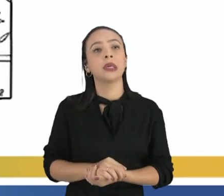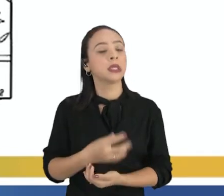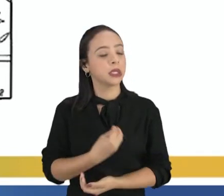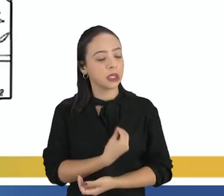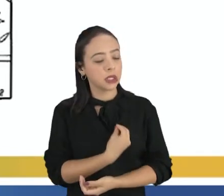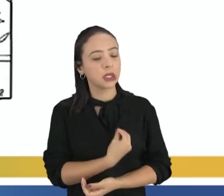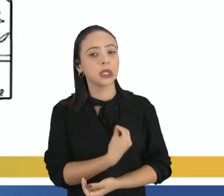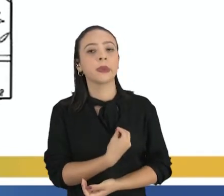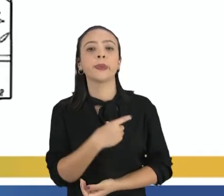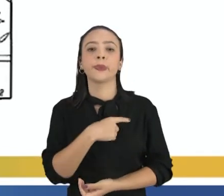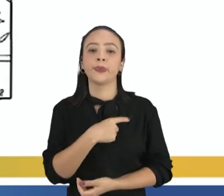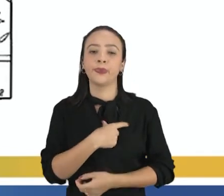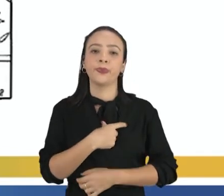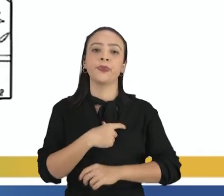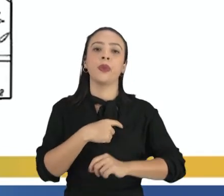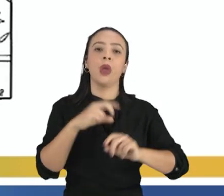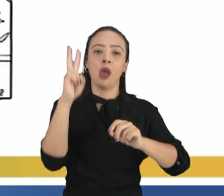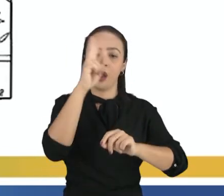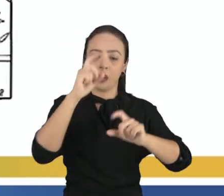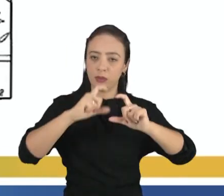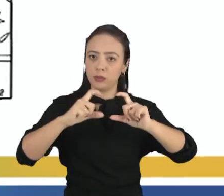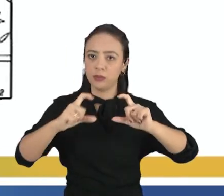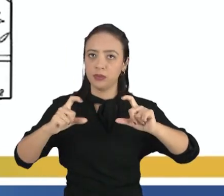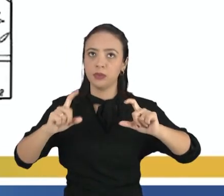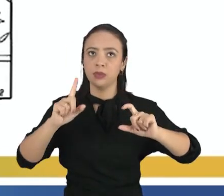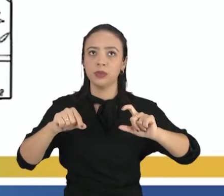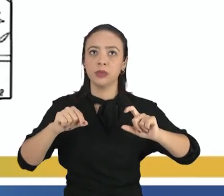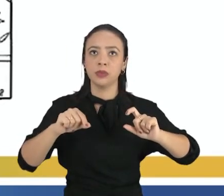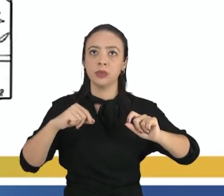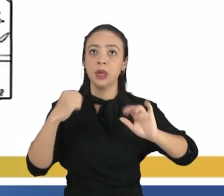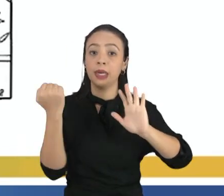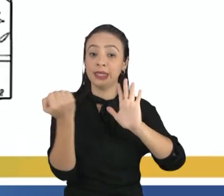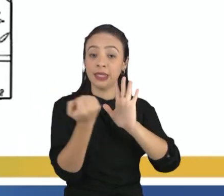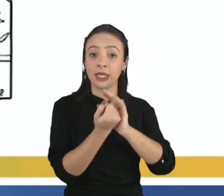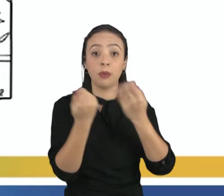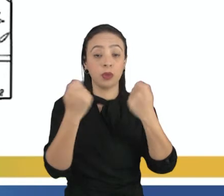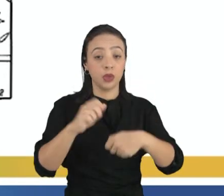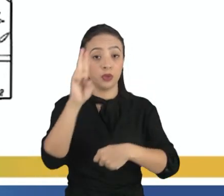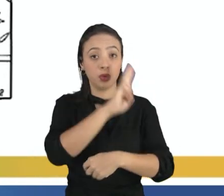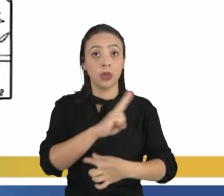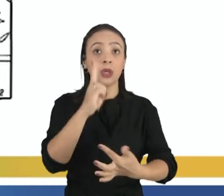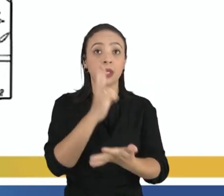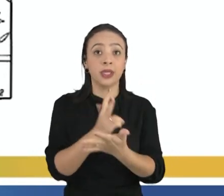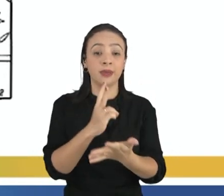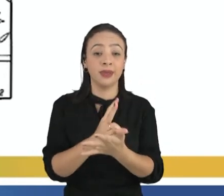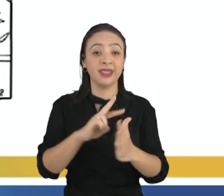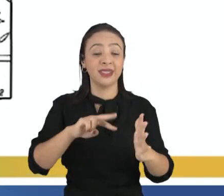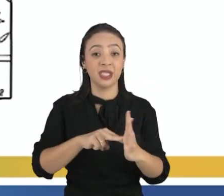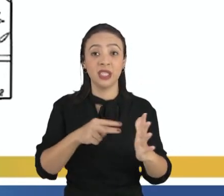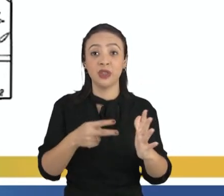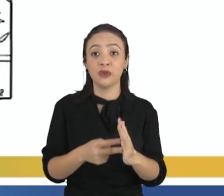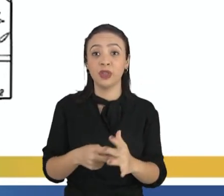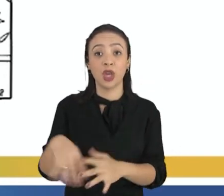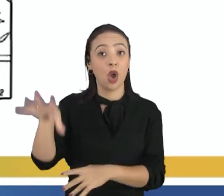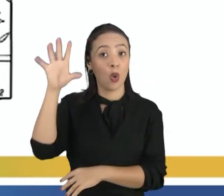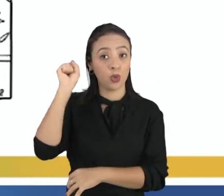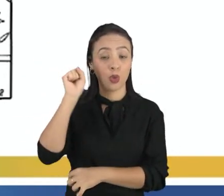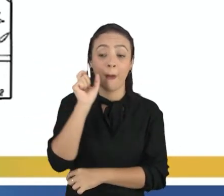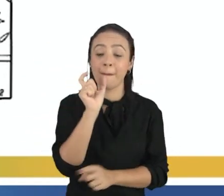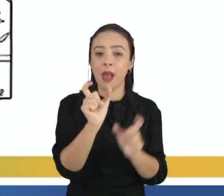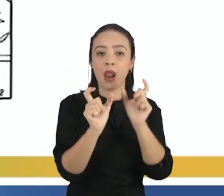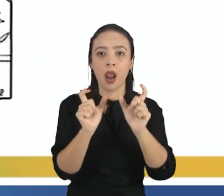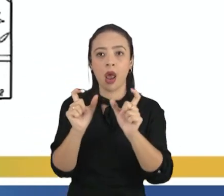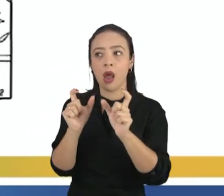nas histórias em quadrinhos. A onomatopeia são signos convencionais que imitam um som. Palavras que